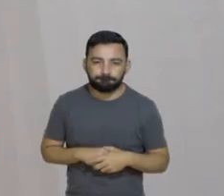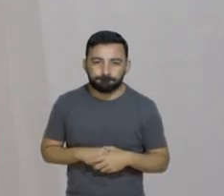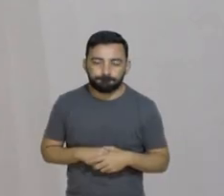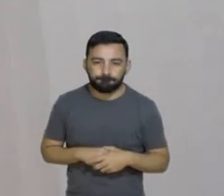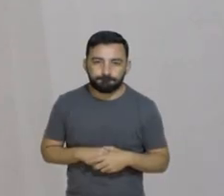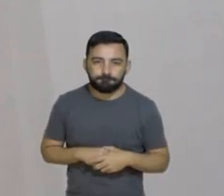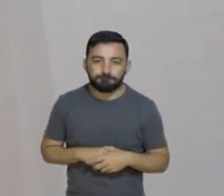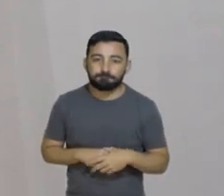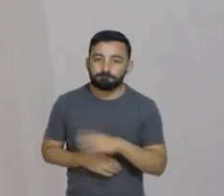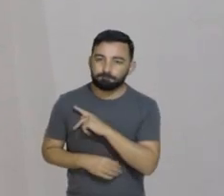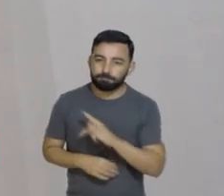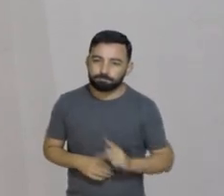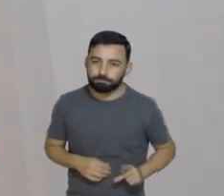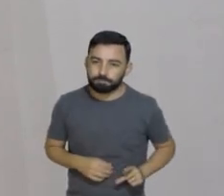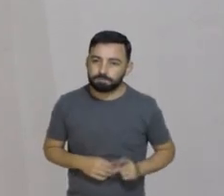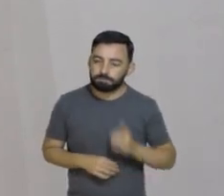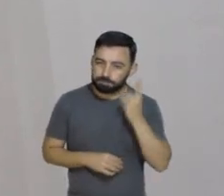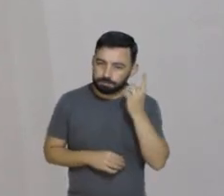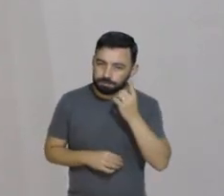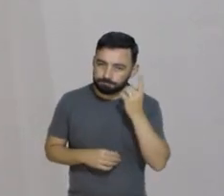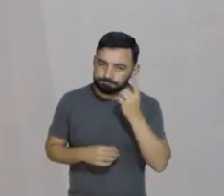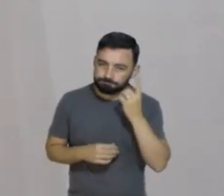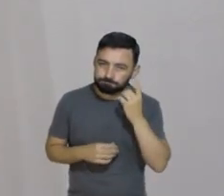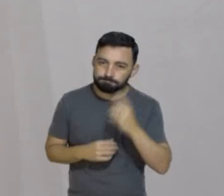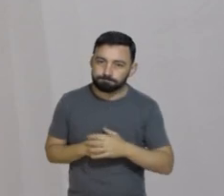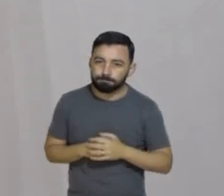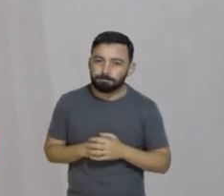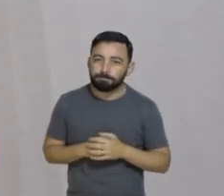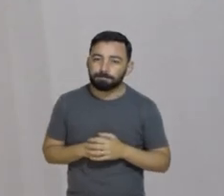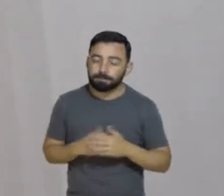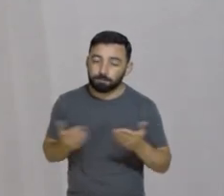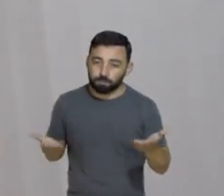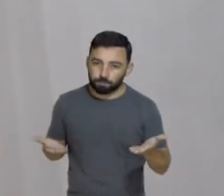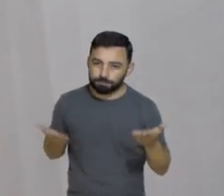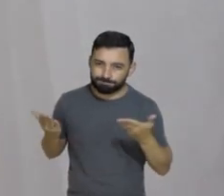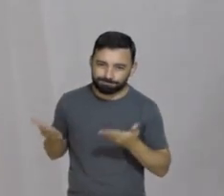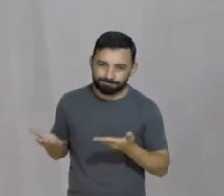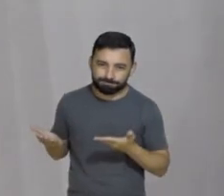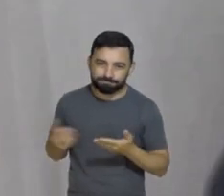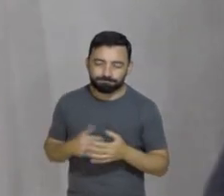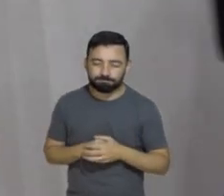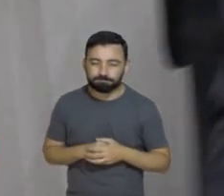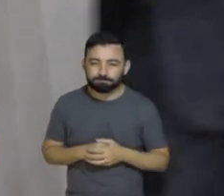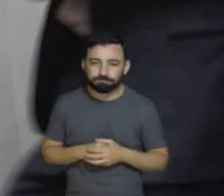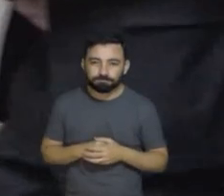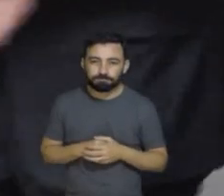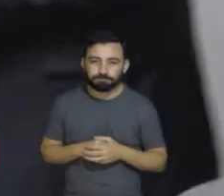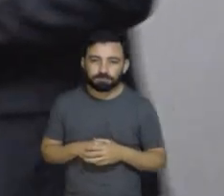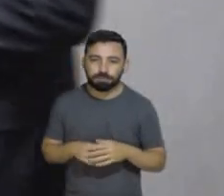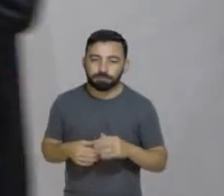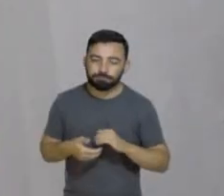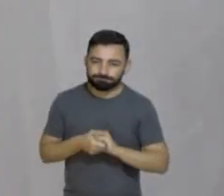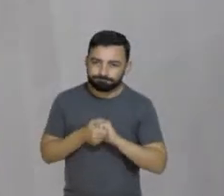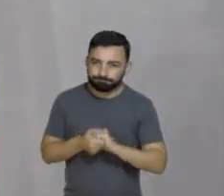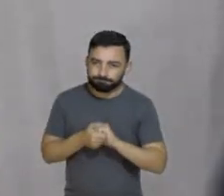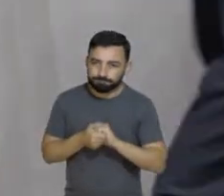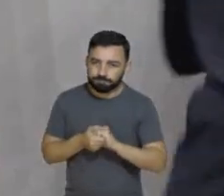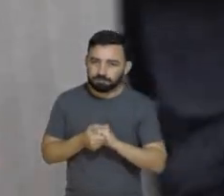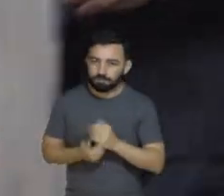Senhor presidente, deputado Egídio, que está presidindo a sessão nesse momento, cumprimento Vossa Excelência, os nobres